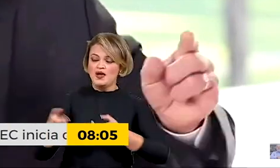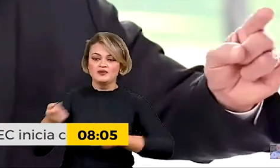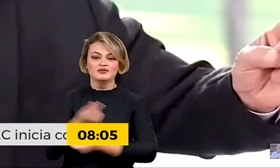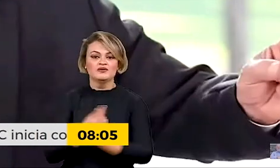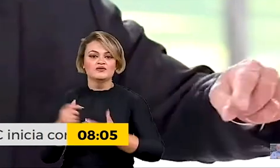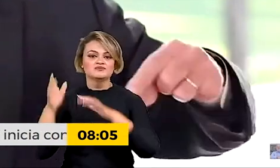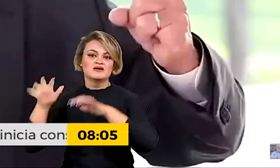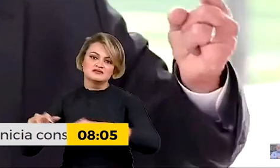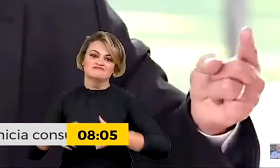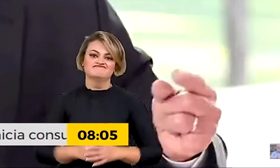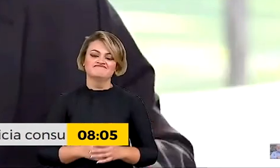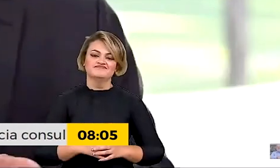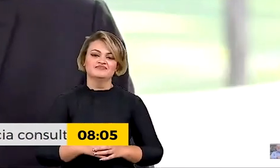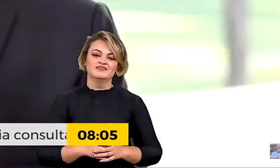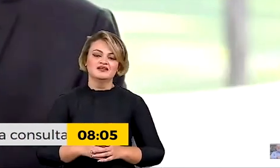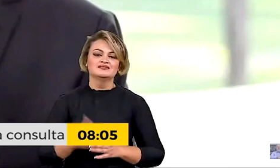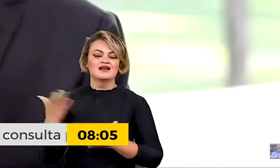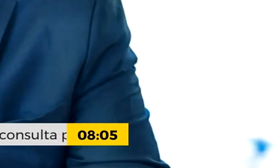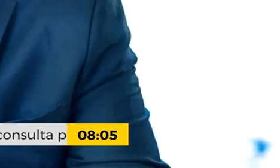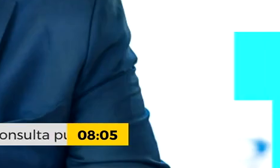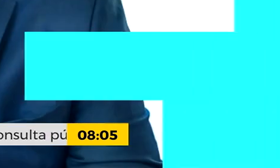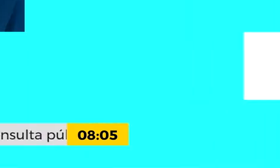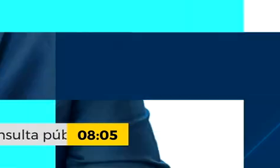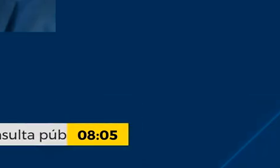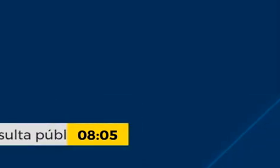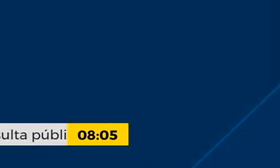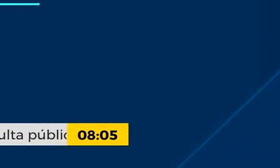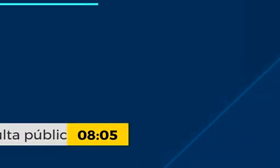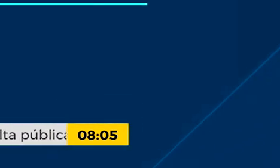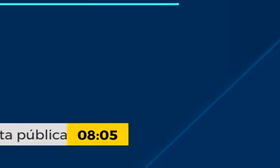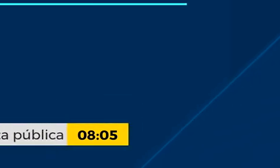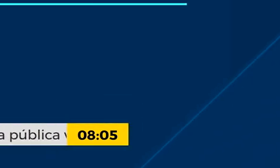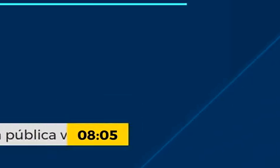ele eu gosto como eu quero tratar o pequeno produtor rural